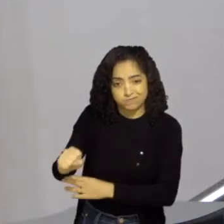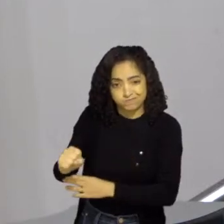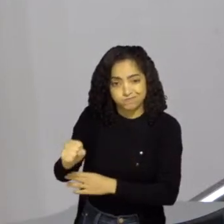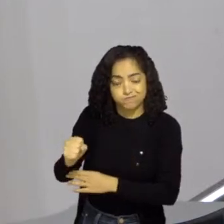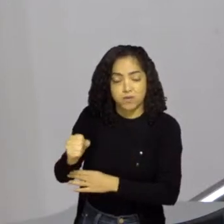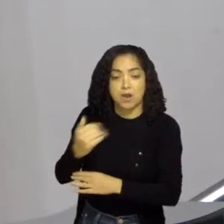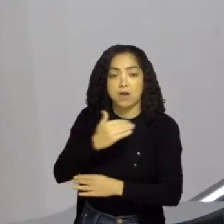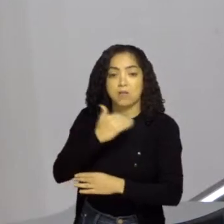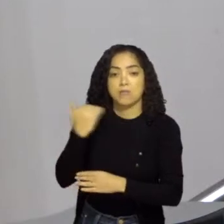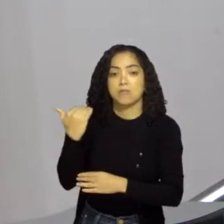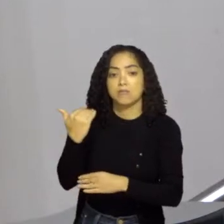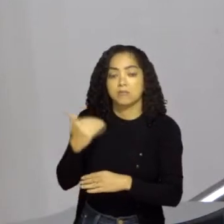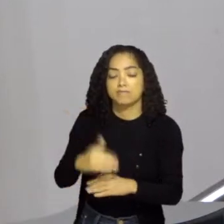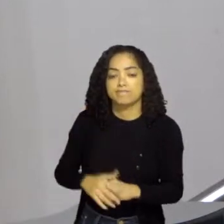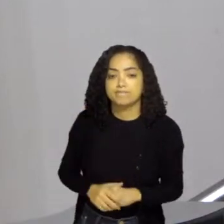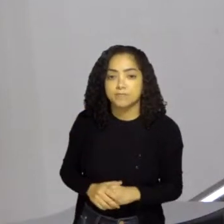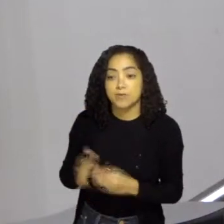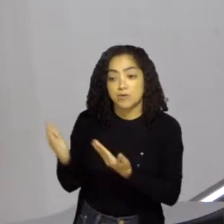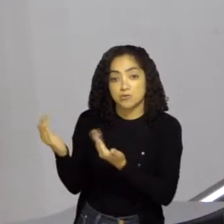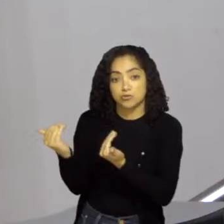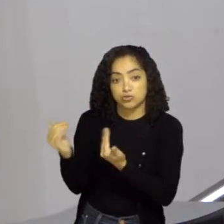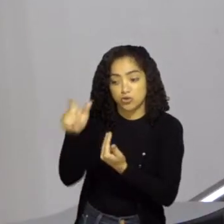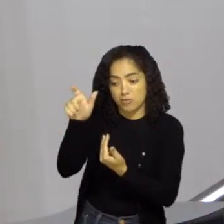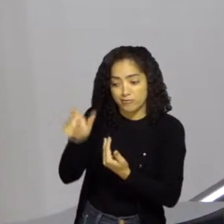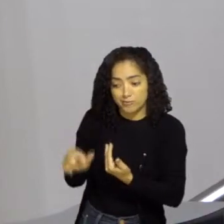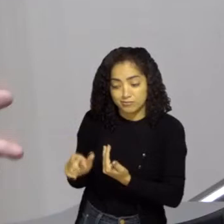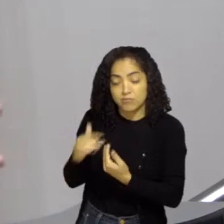esse jovem, um jovem que